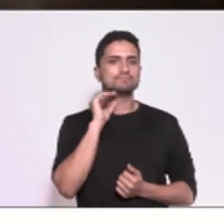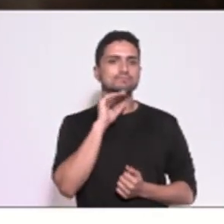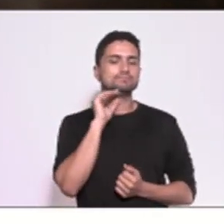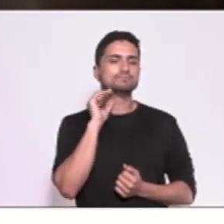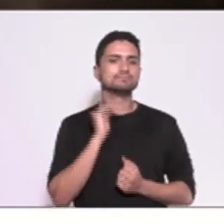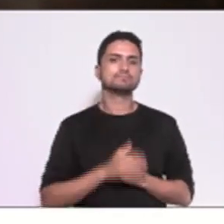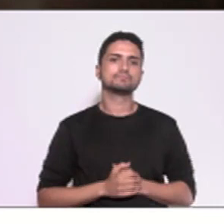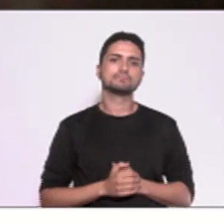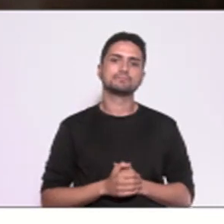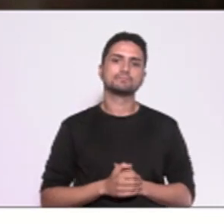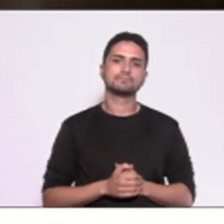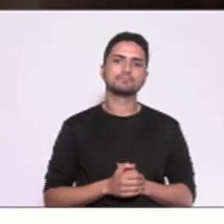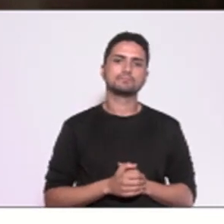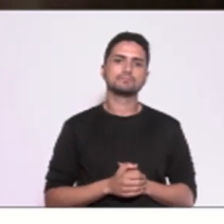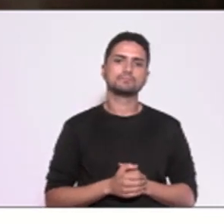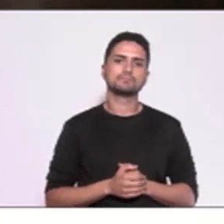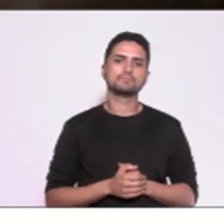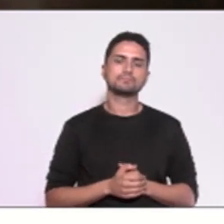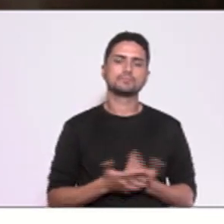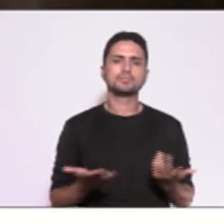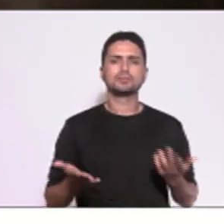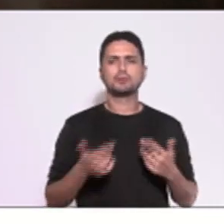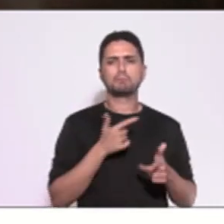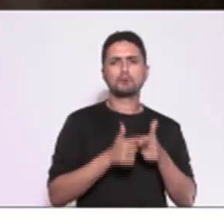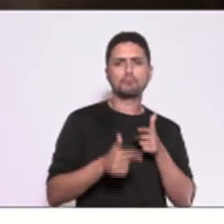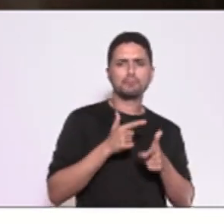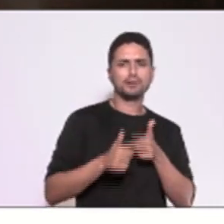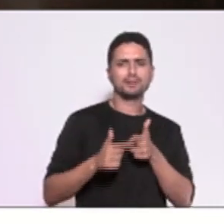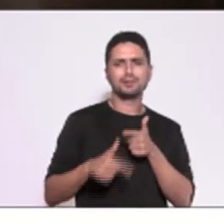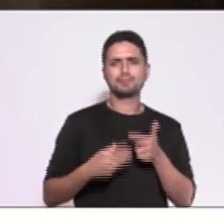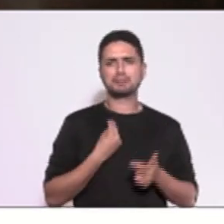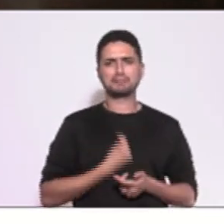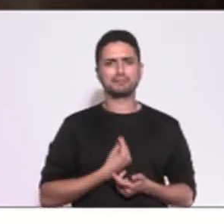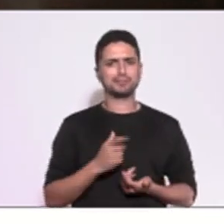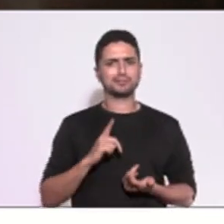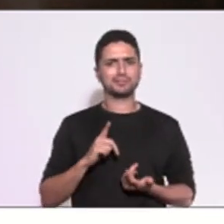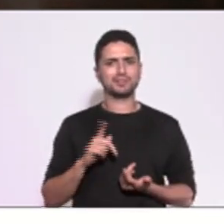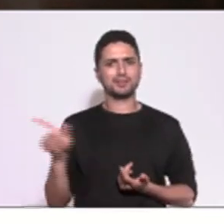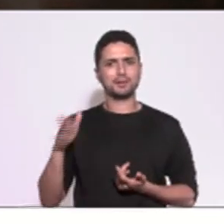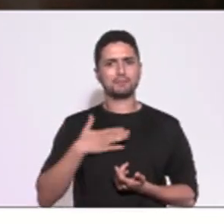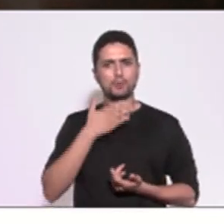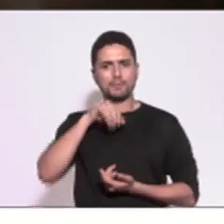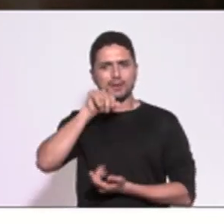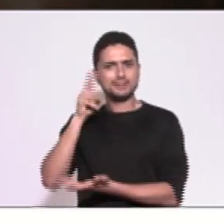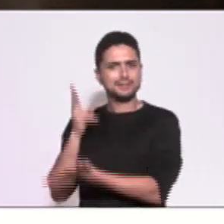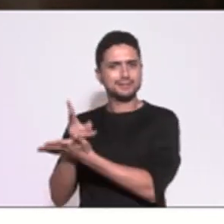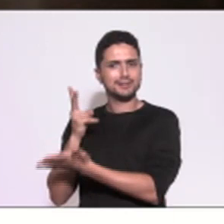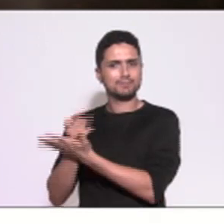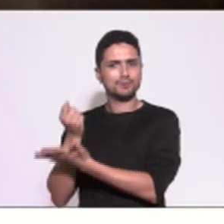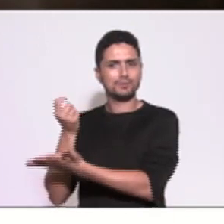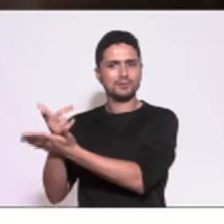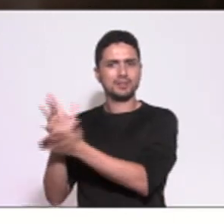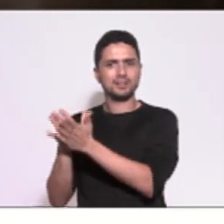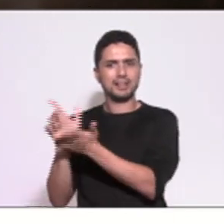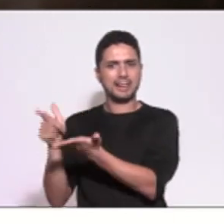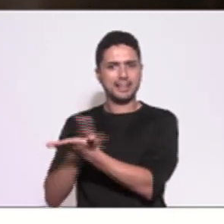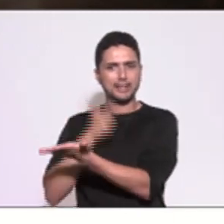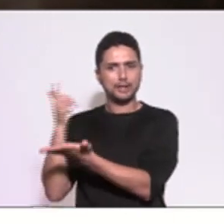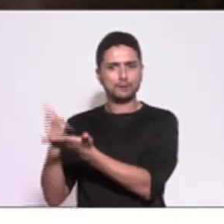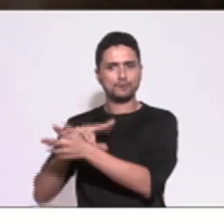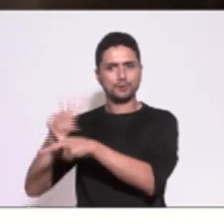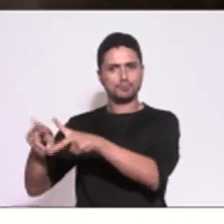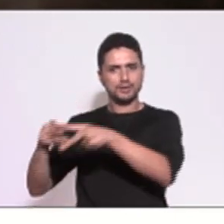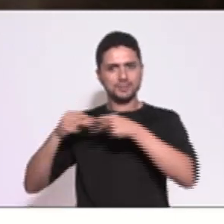Toda e qualquer questão que eu tivesse na minha vida, o meu pai me dava um livro de presente para que eu compreendesse profundamente e com